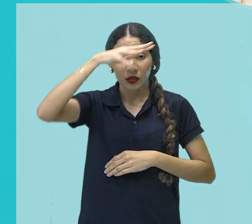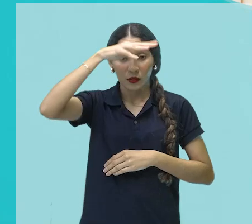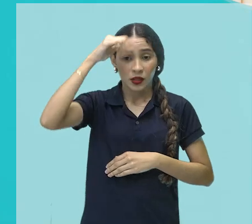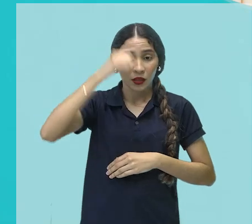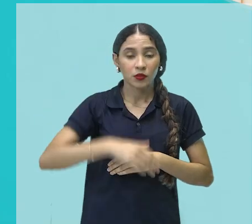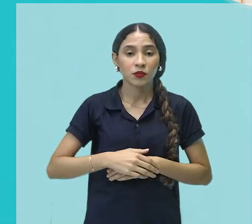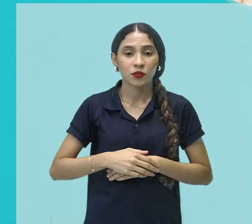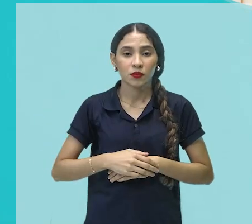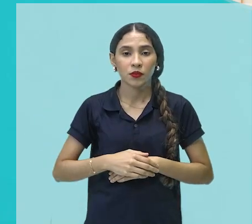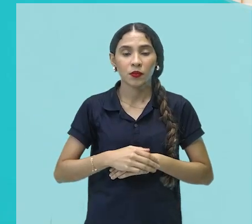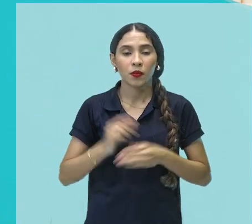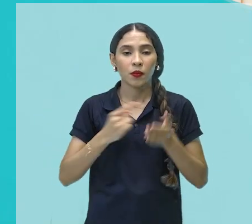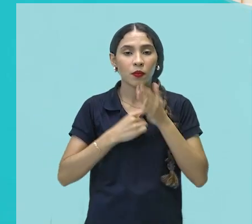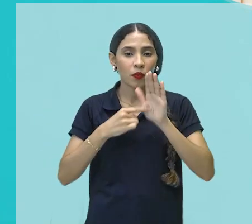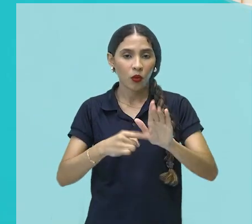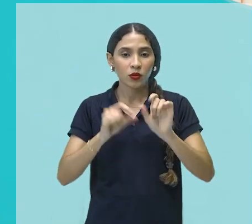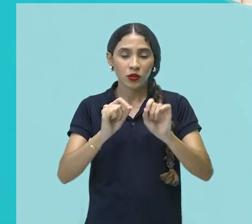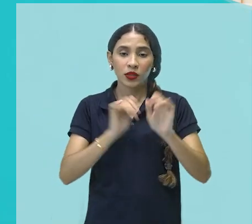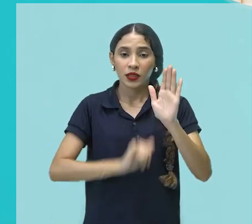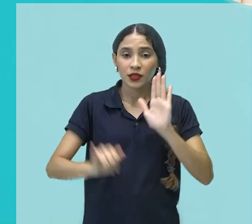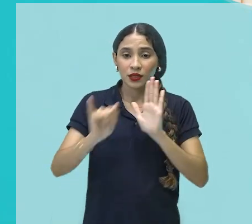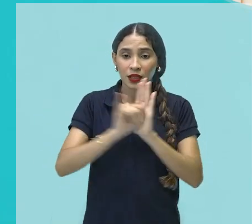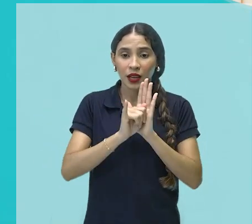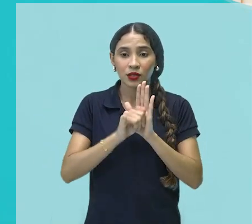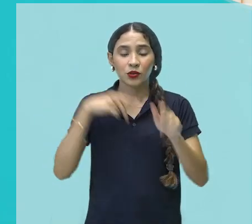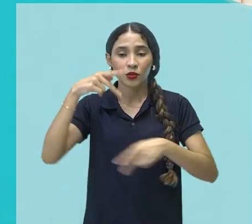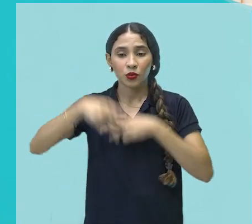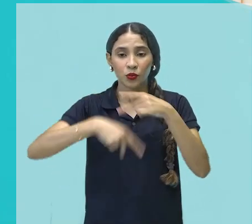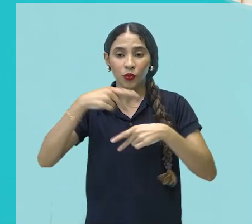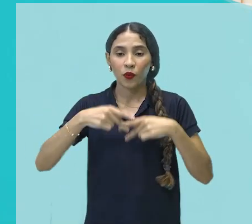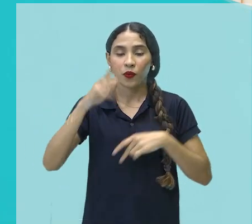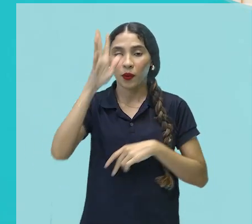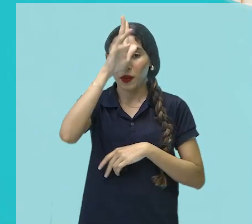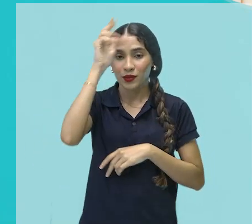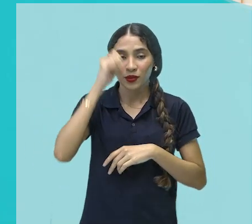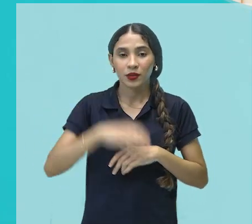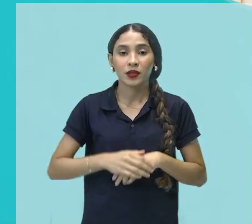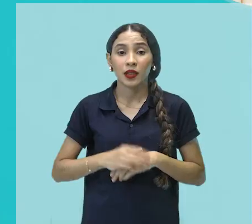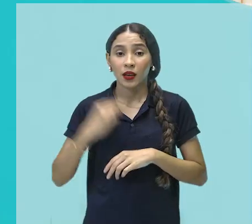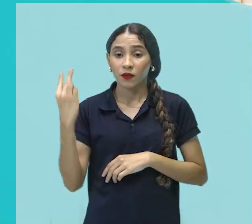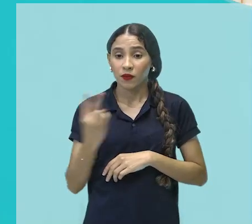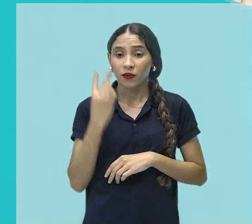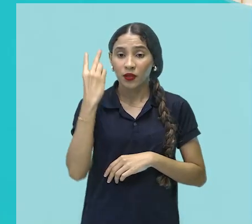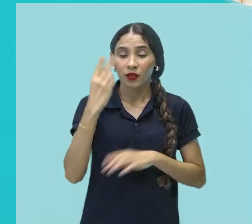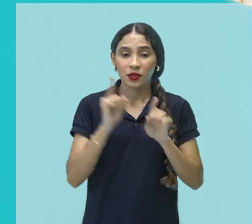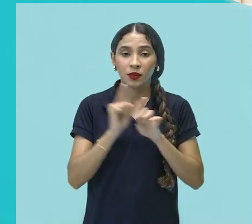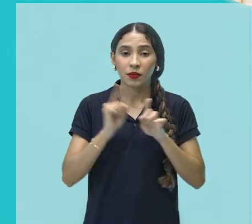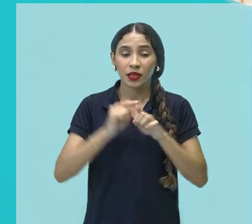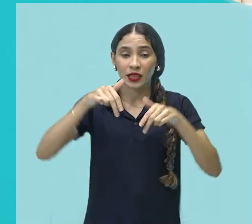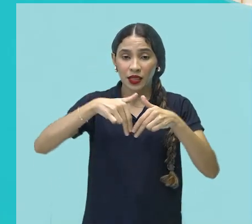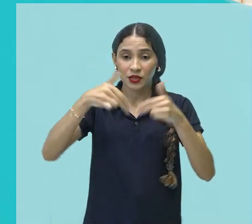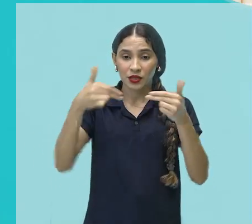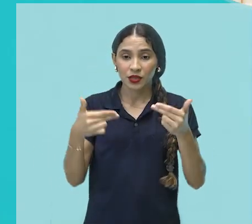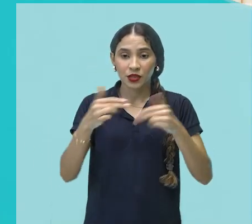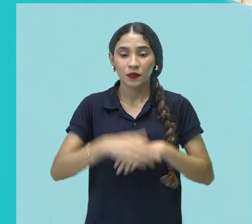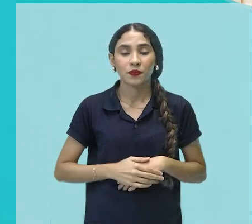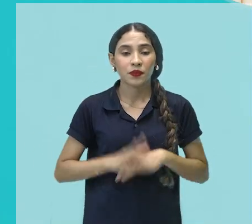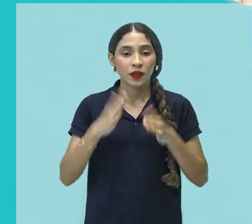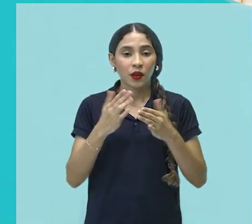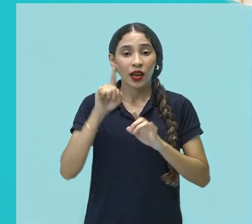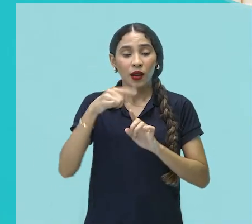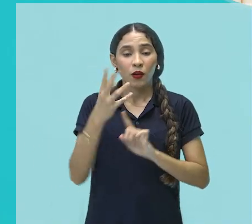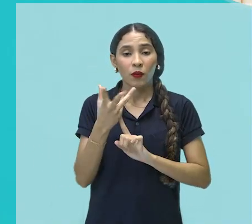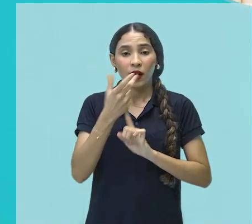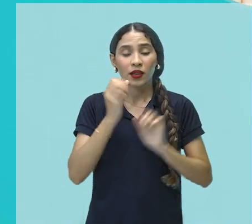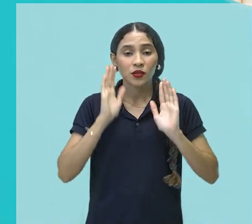de Manaus, ele mostra ali a identidade do povo amazonense, ou seja, várias etnias. Então,